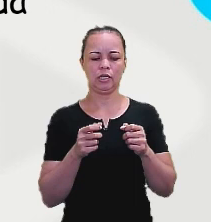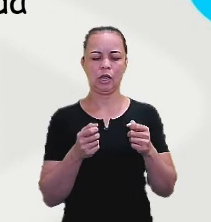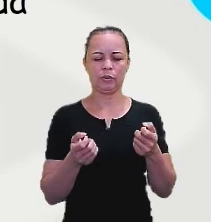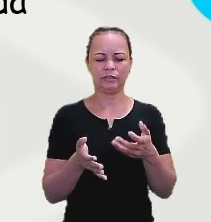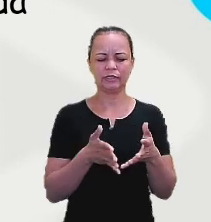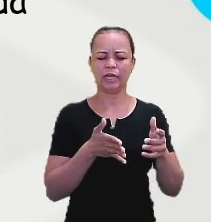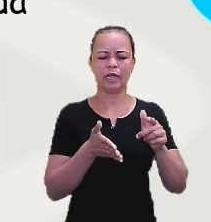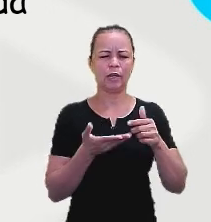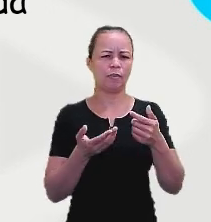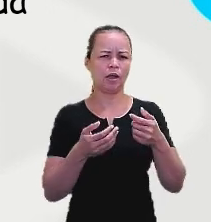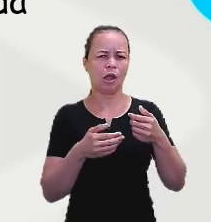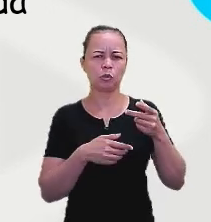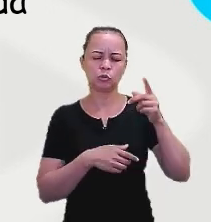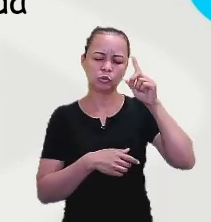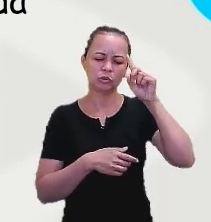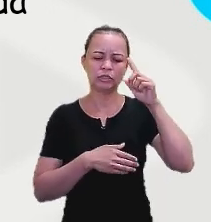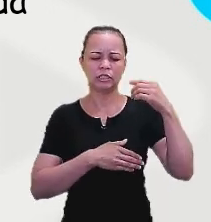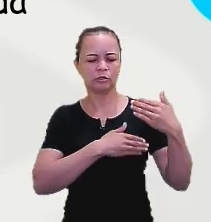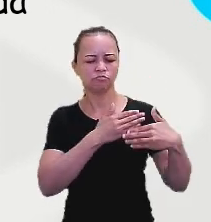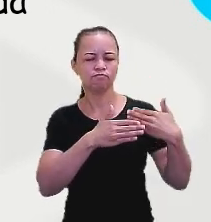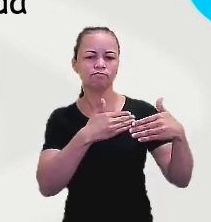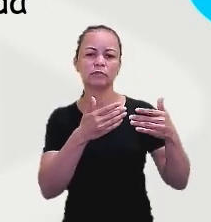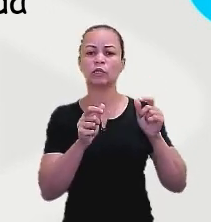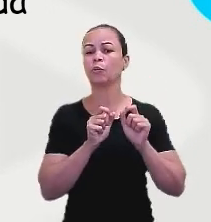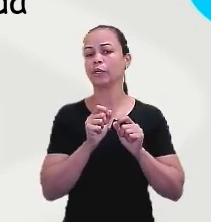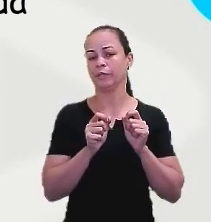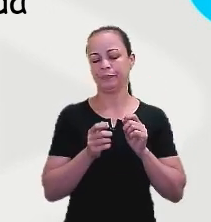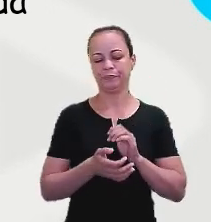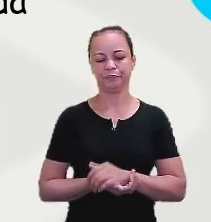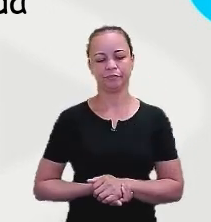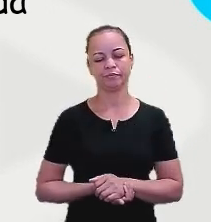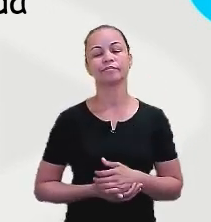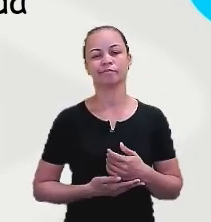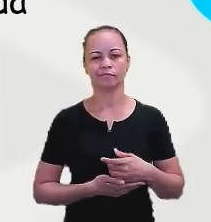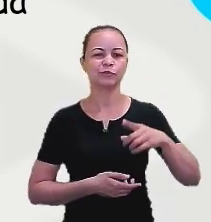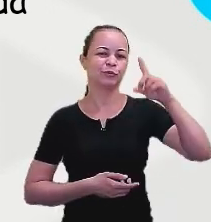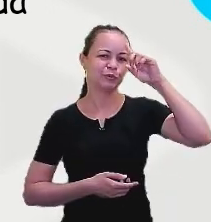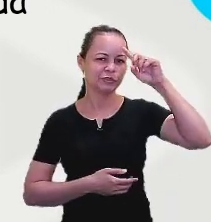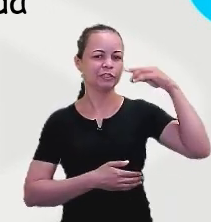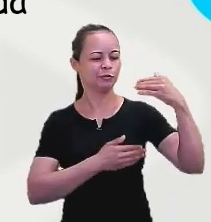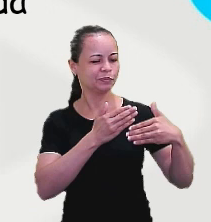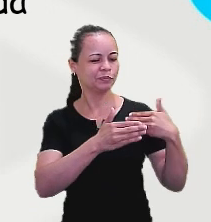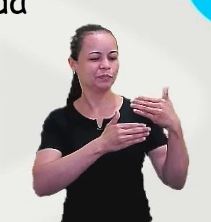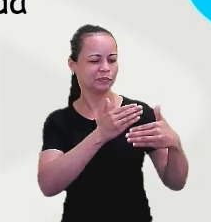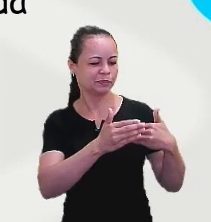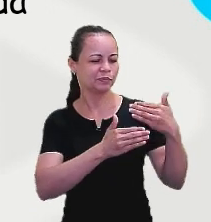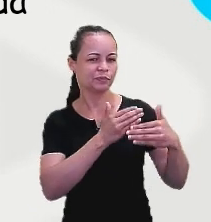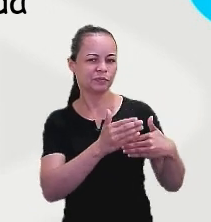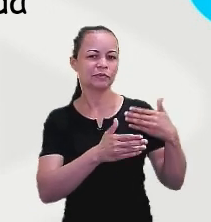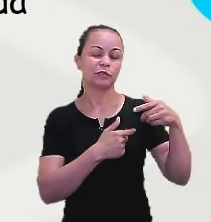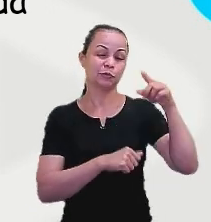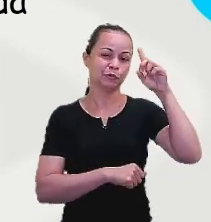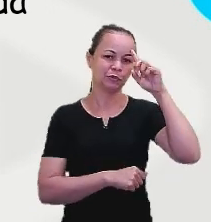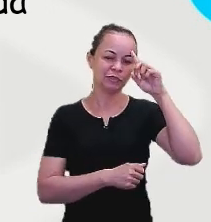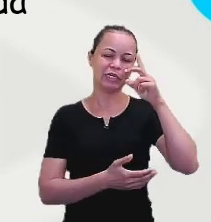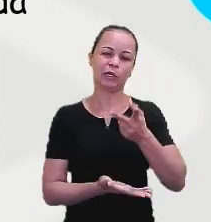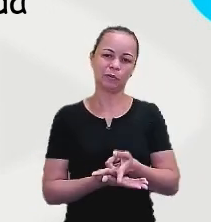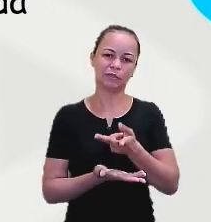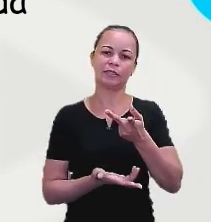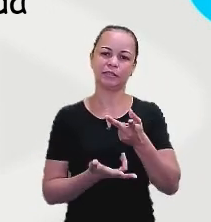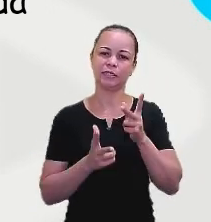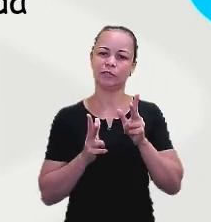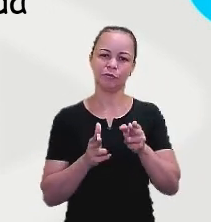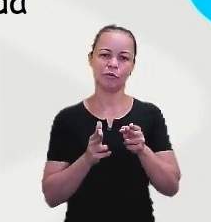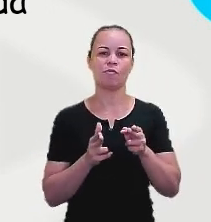esquema, a uma jornada, a uma rotina. Então, justamente, é uma rotina, né? Ou seja, todo dia está ali acontecendo